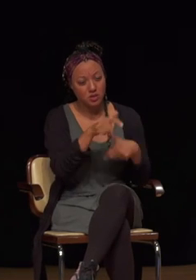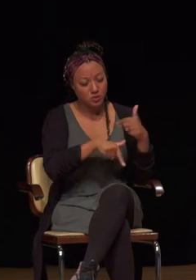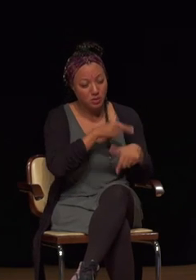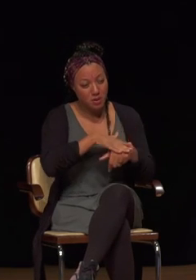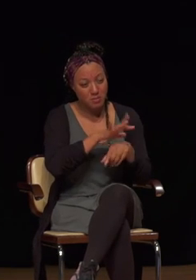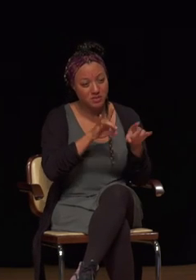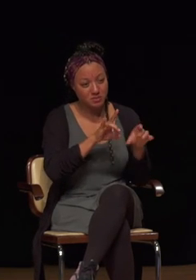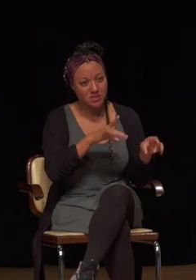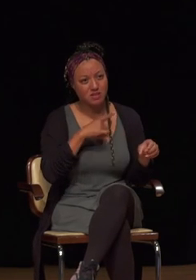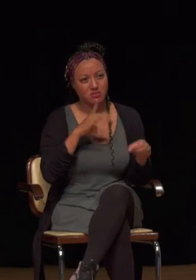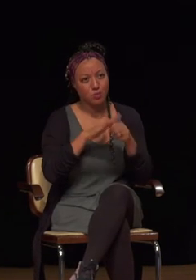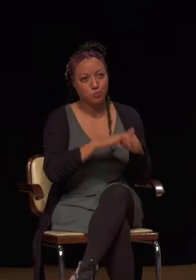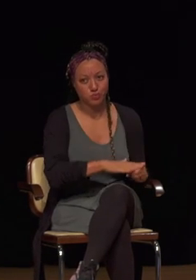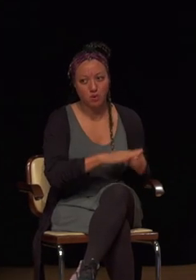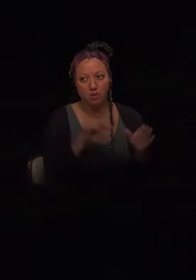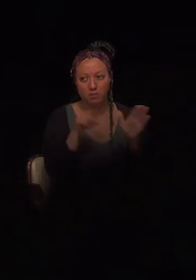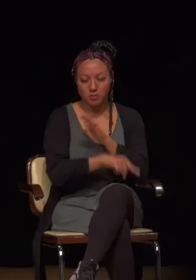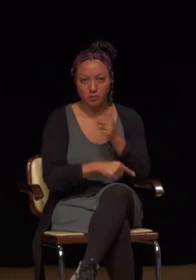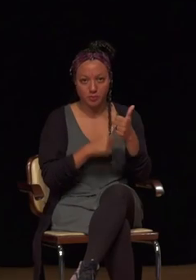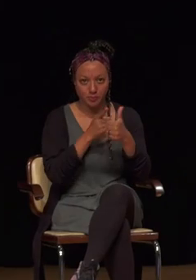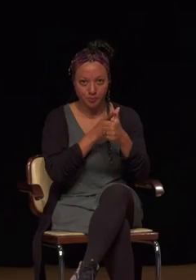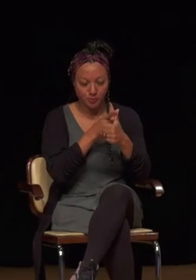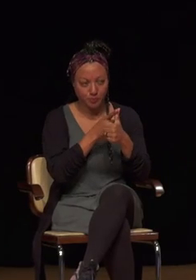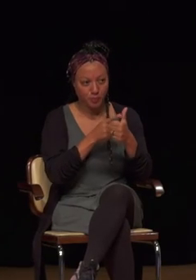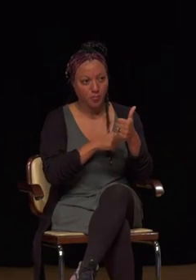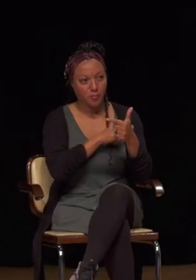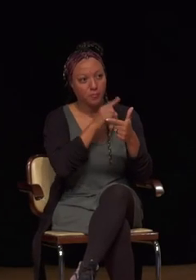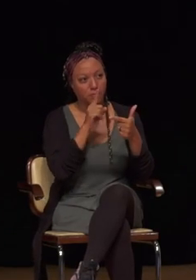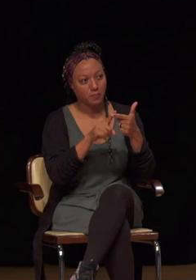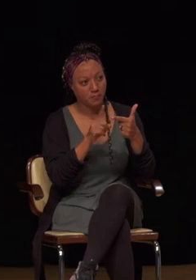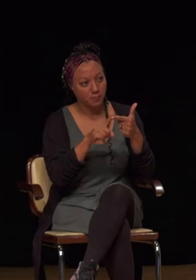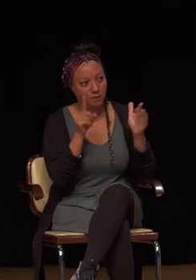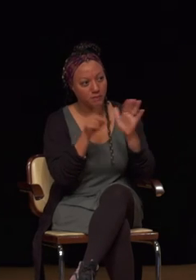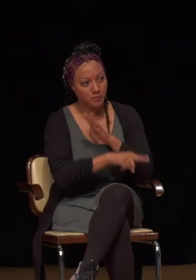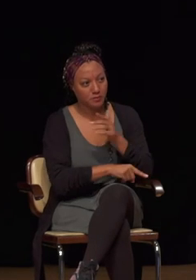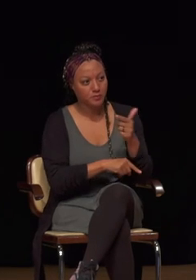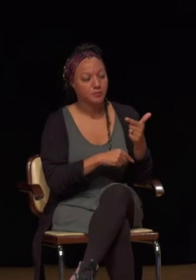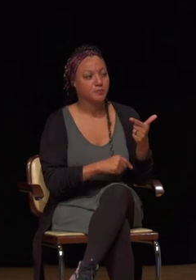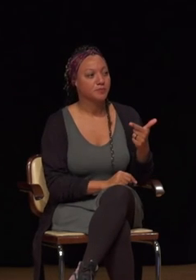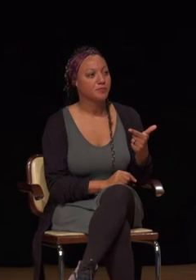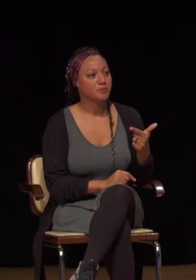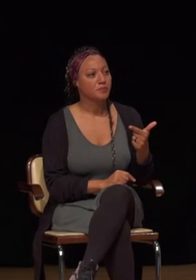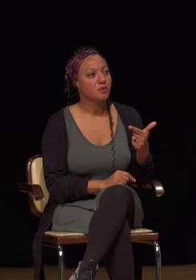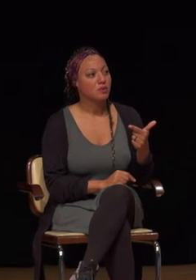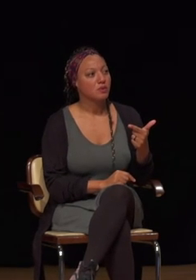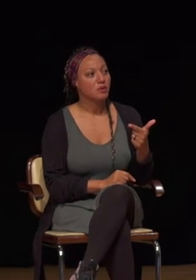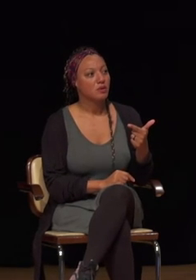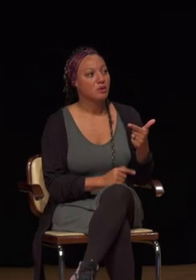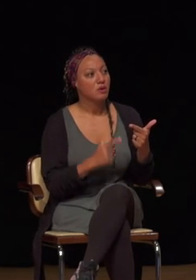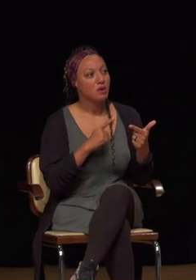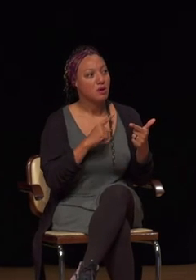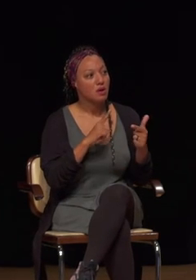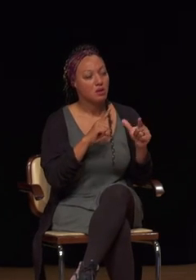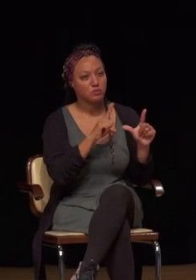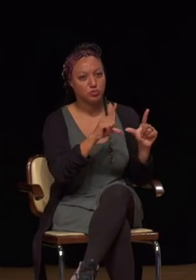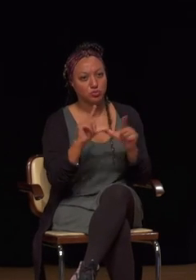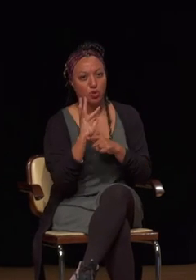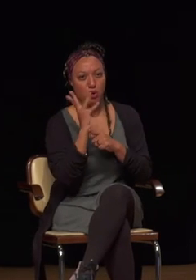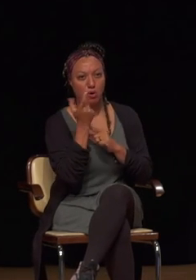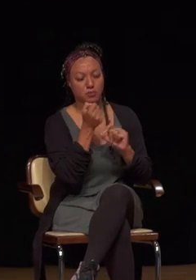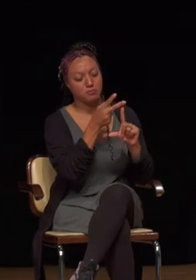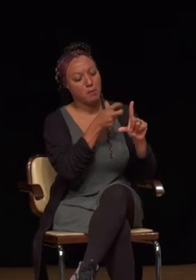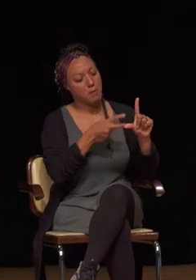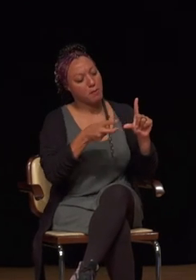especializado essa é uma pergunta a outra questão é o seguinte o fato dessas obras pinturas